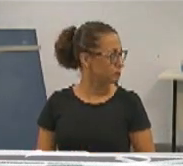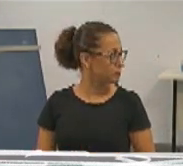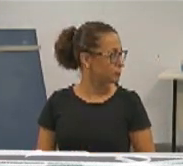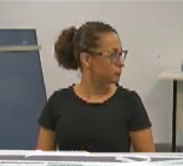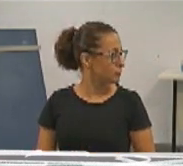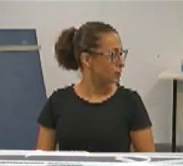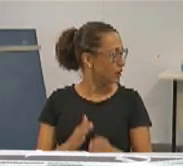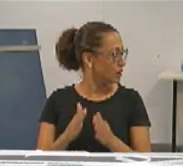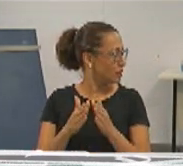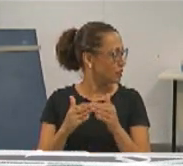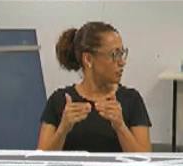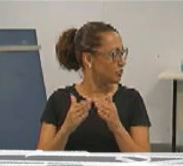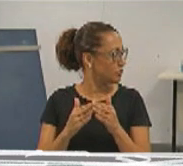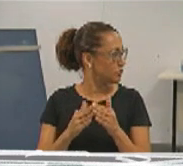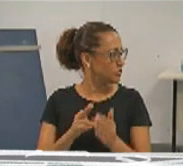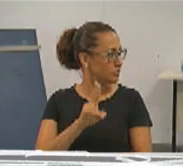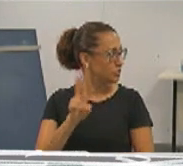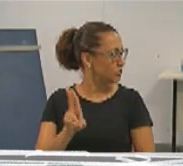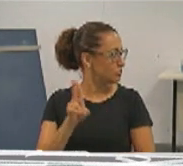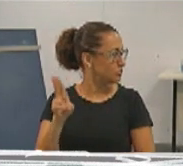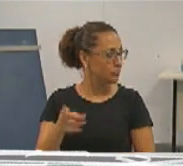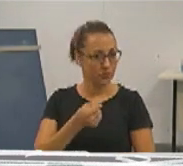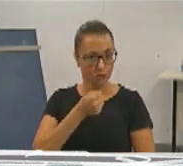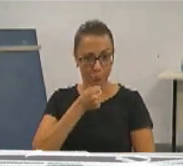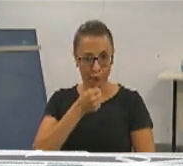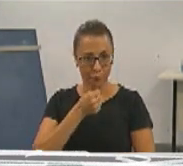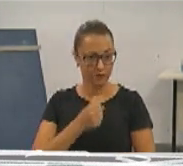usasse esse microfone.